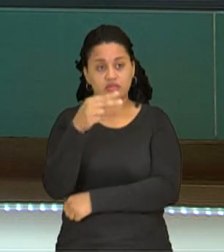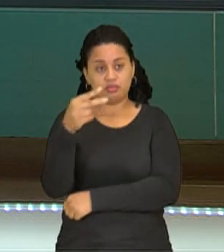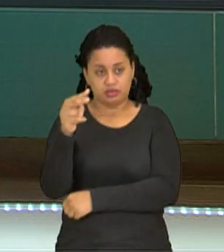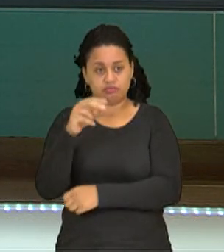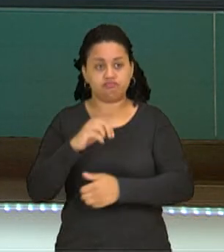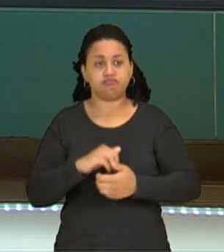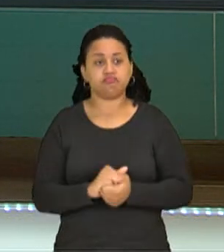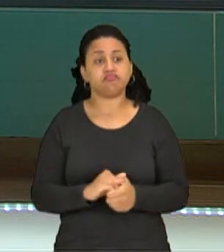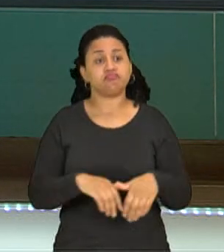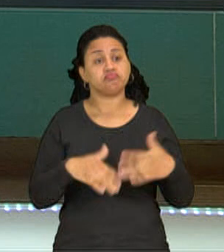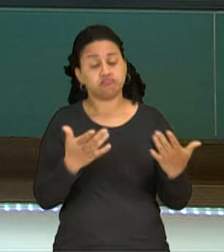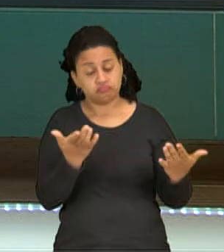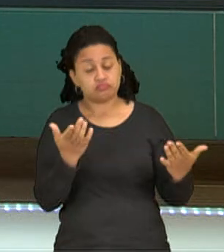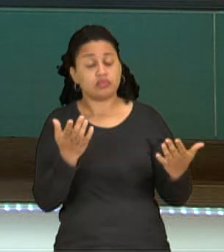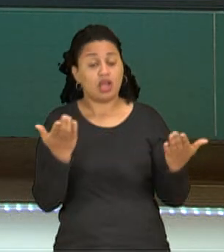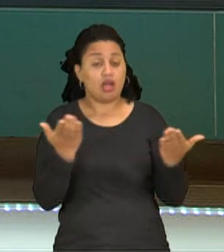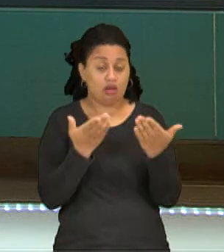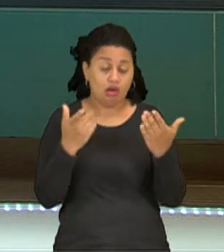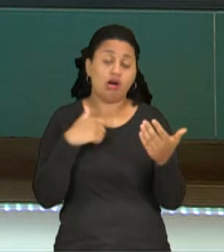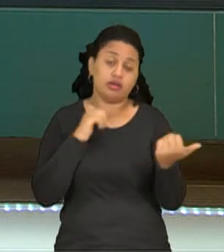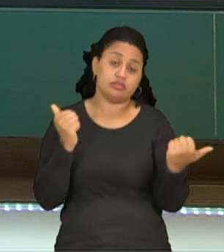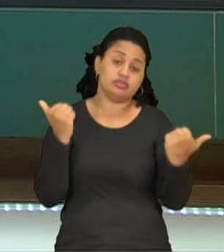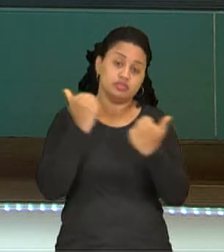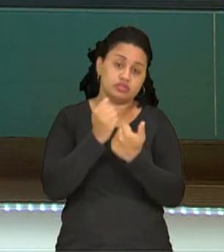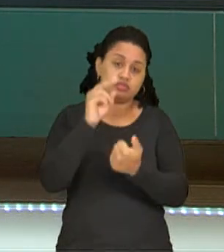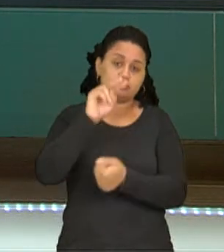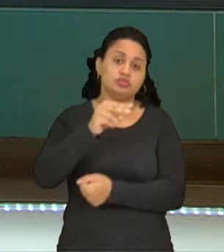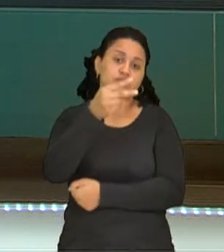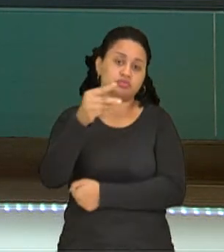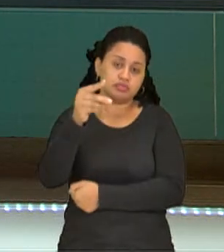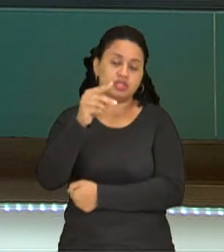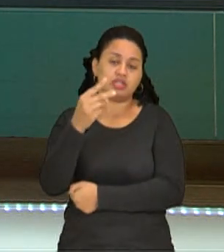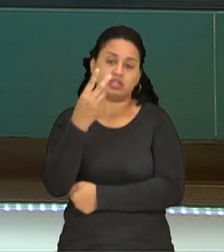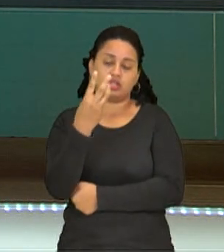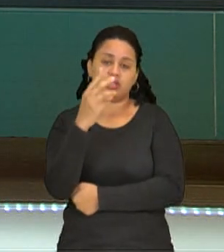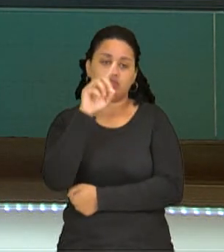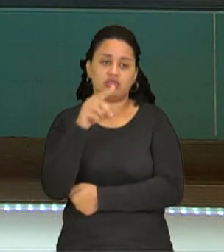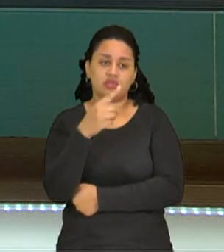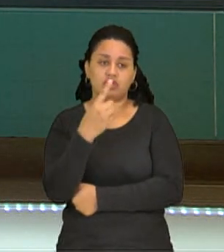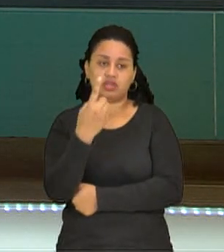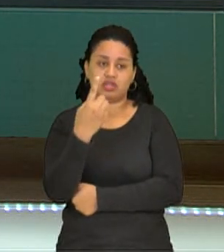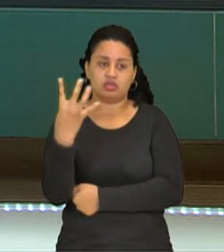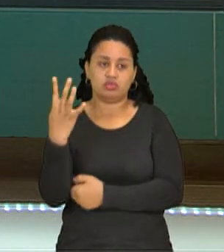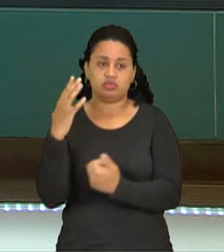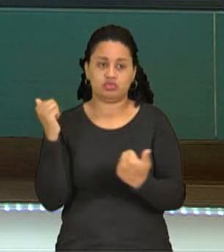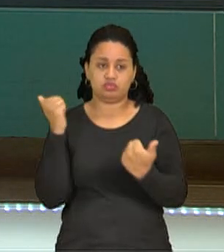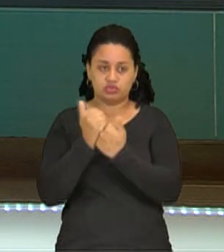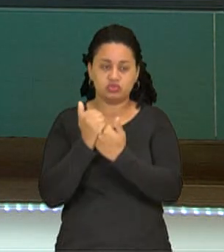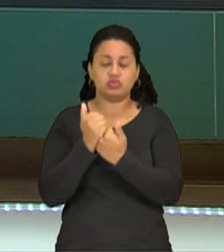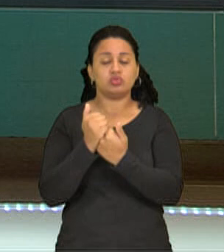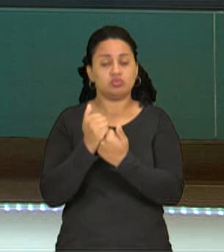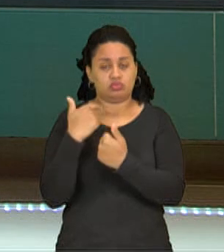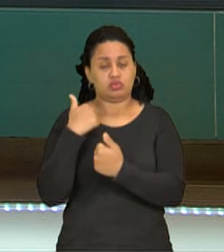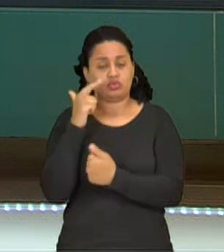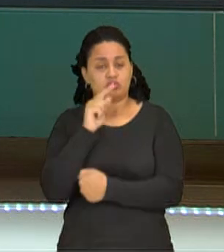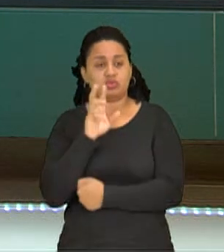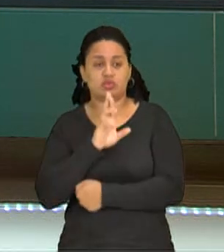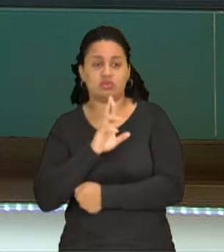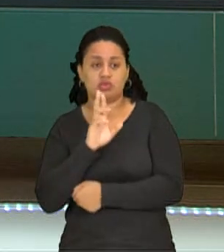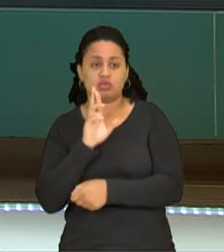metro quadrado. Agora sim, eu vou ter que substituir o 3,14. 216